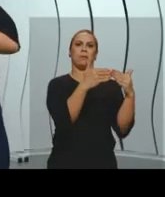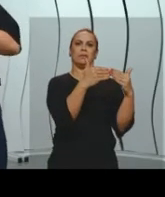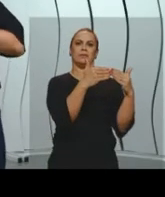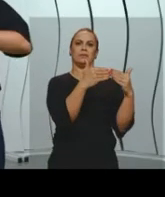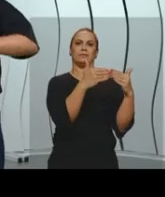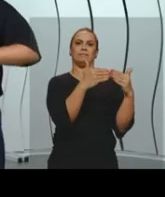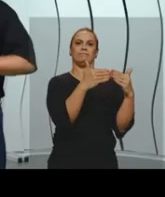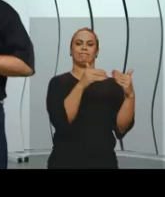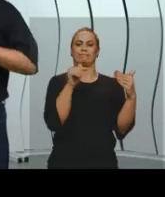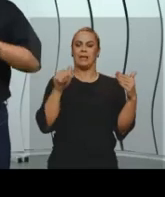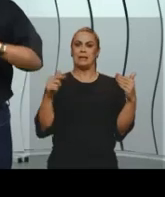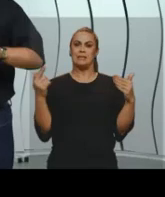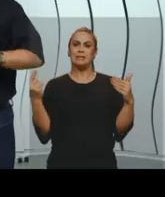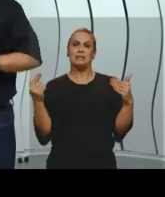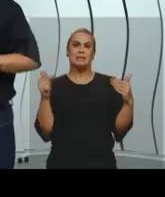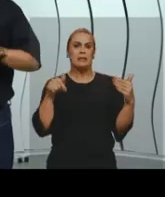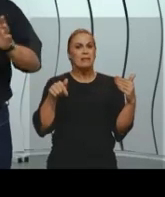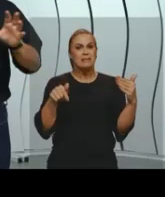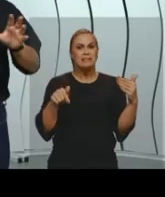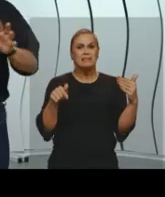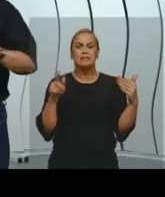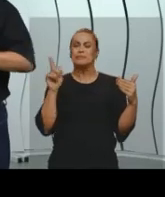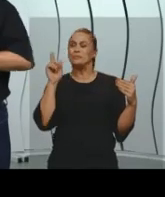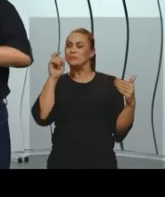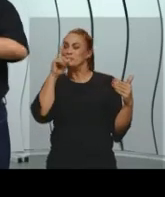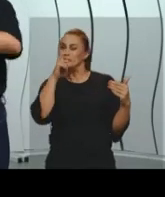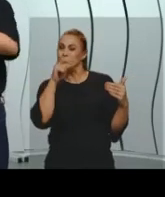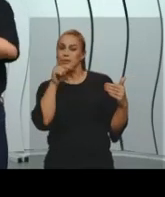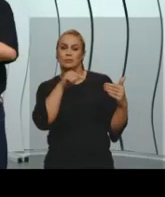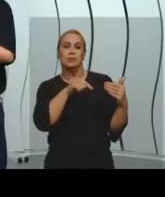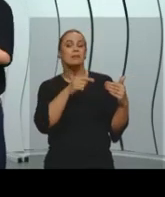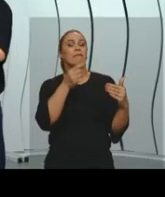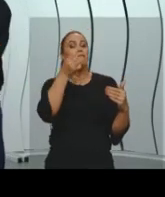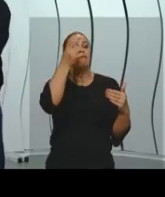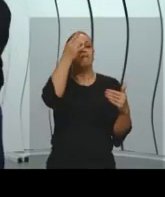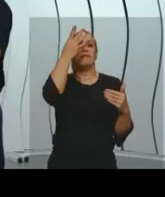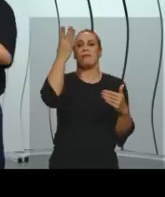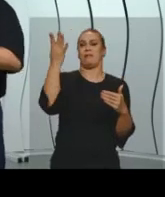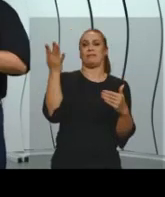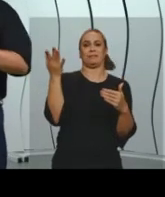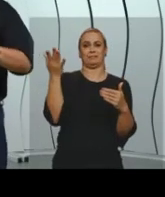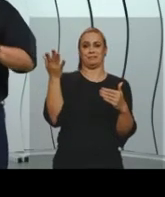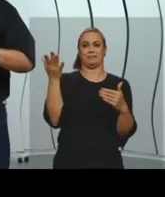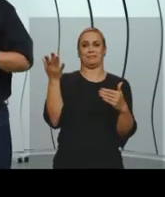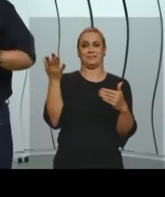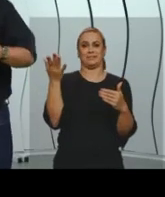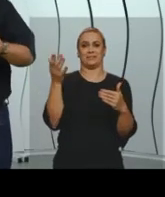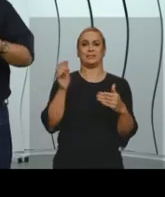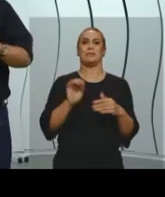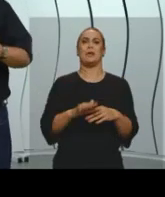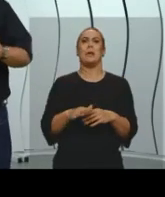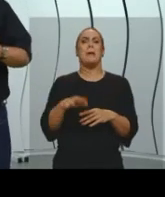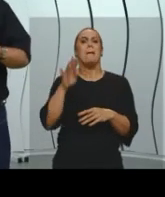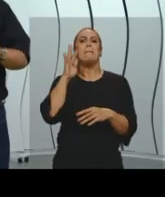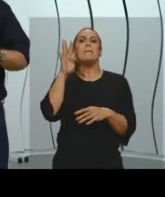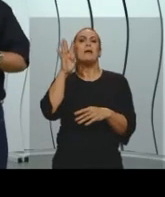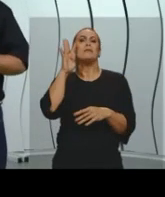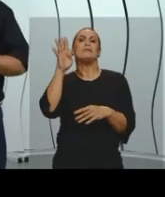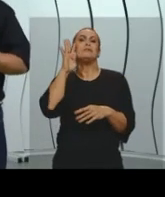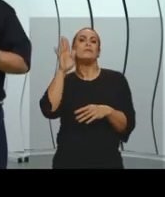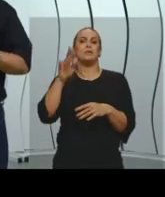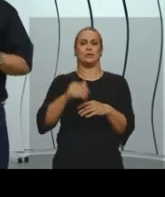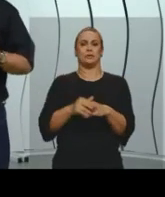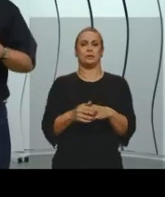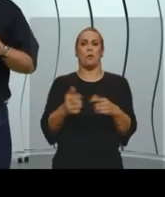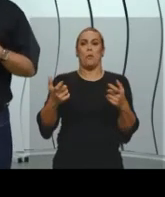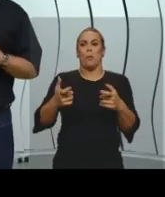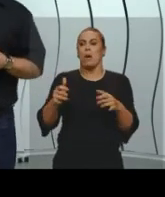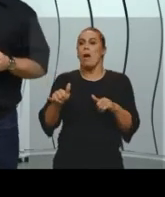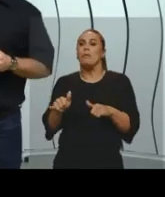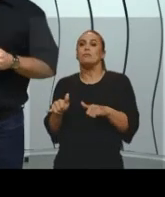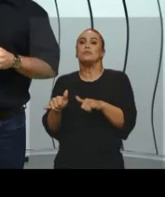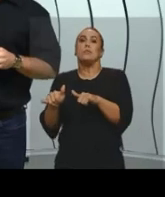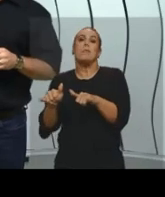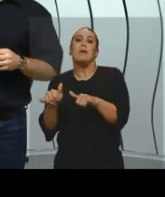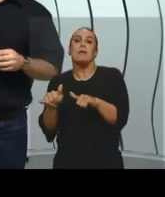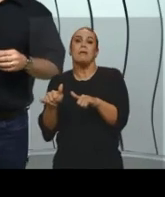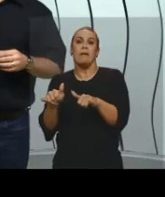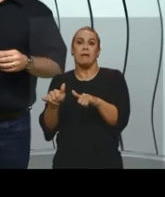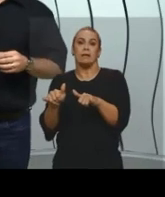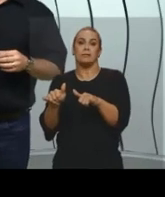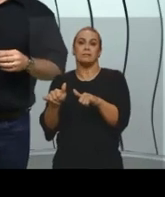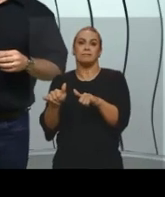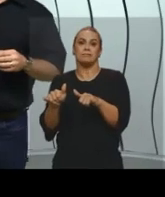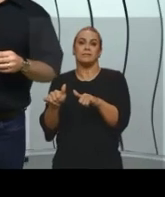Elas estão convivendo tranquilamente, cada uma vendendo a sua quantidade mensal durante anos. Um belo dia,